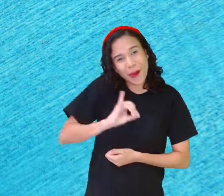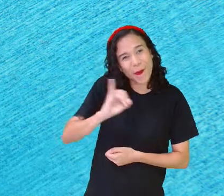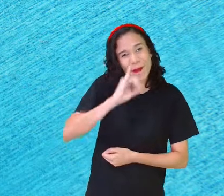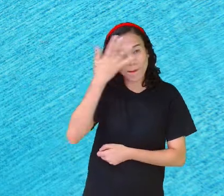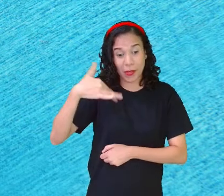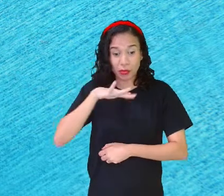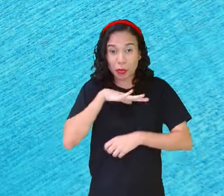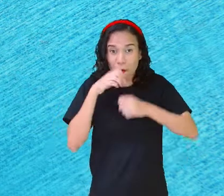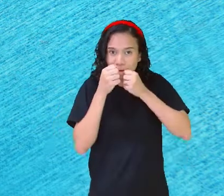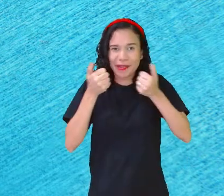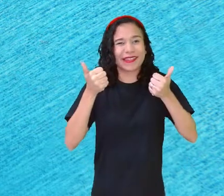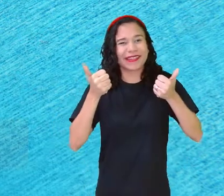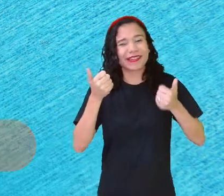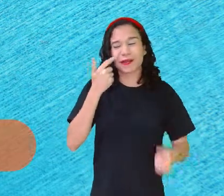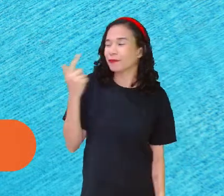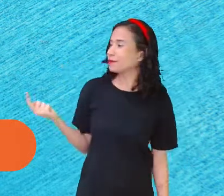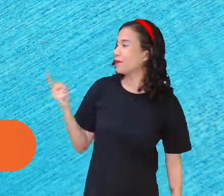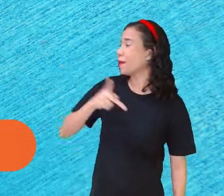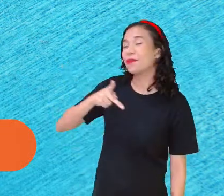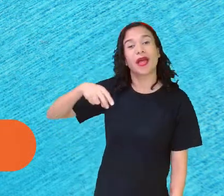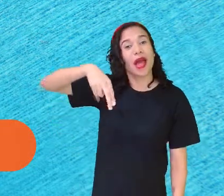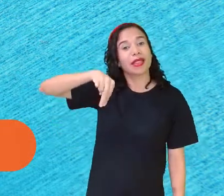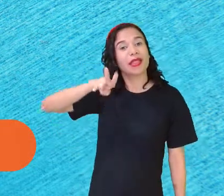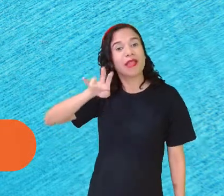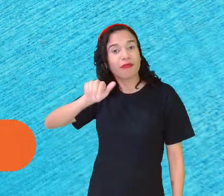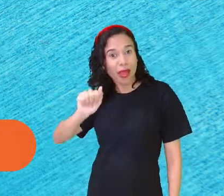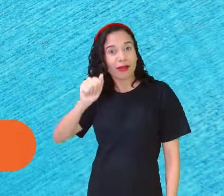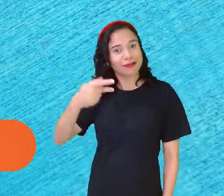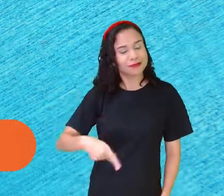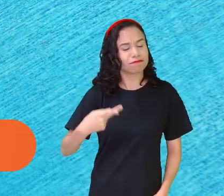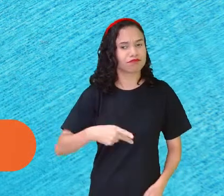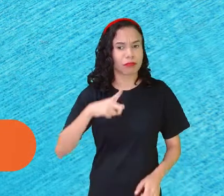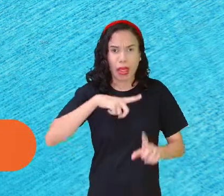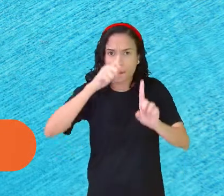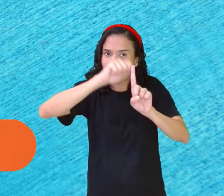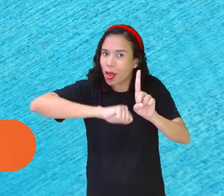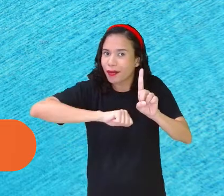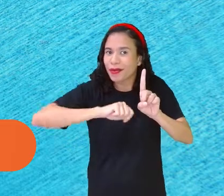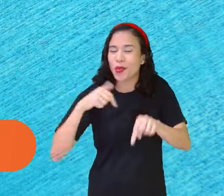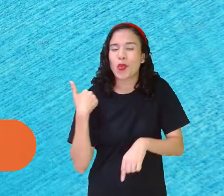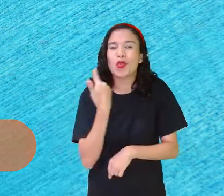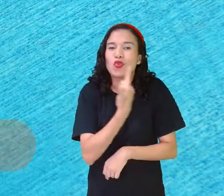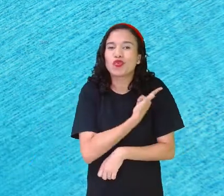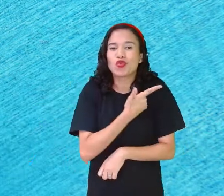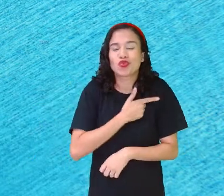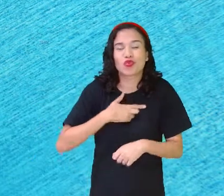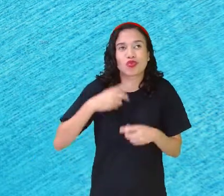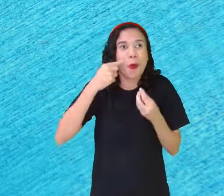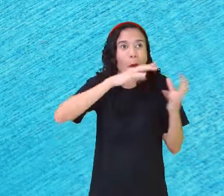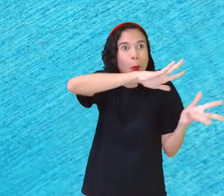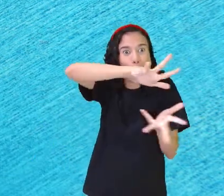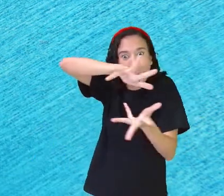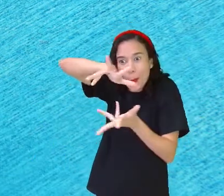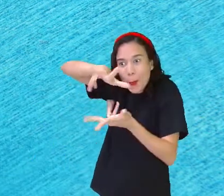Olá, turminha, tudo bem com vocês? Sou a professora Nívia Barreto da EMAD e olha, esse mês a gente está fazendo um giro pelo